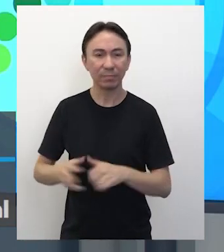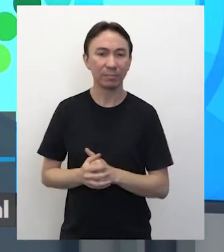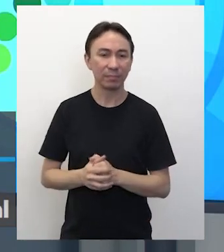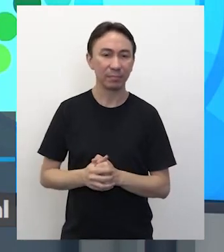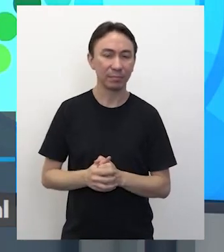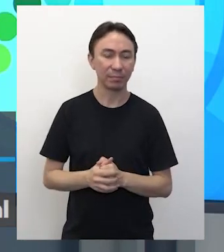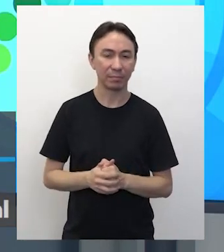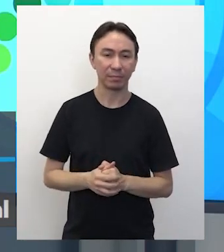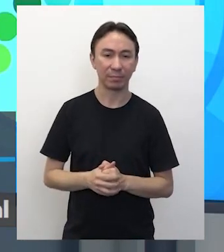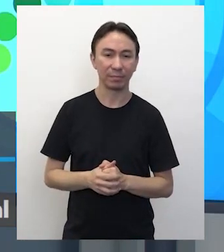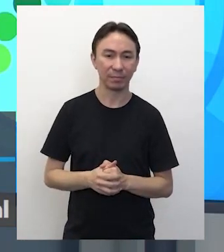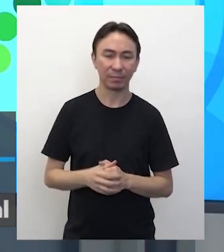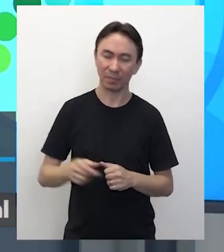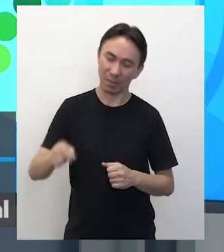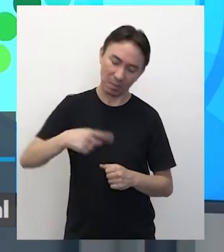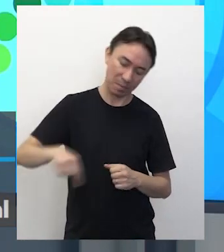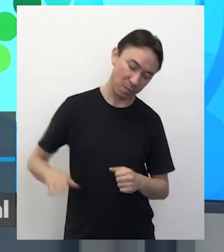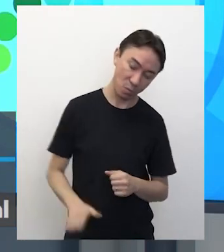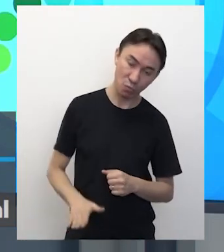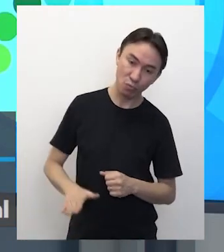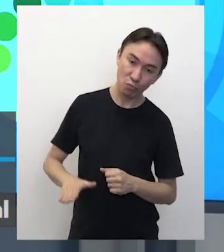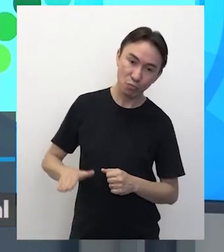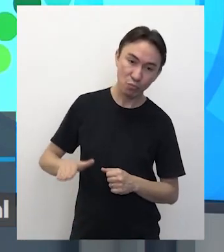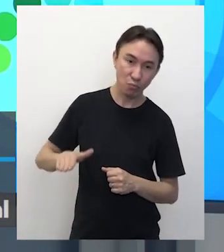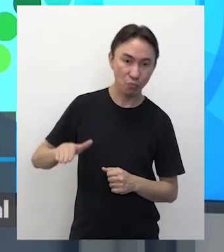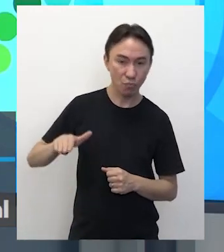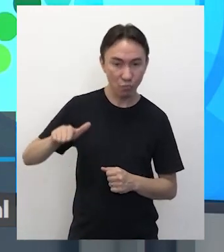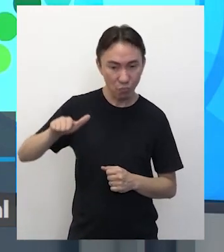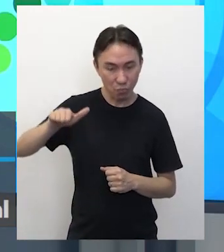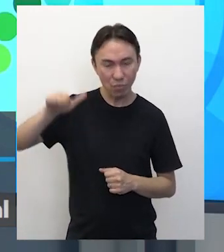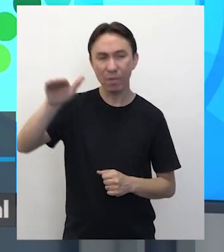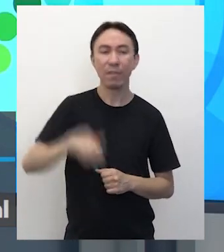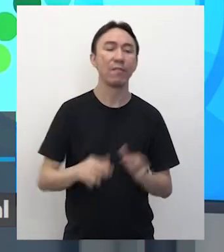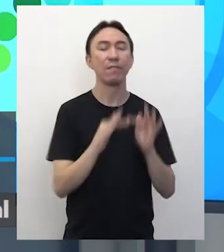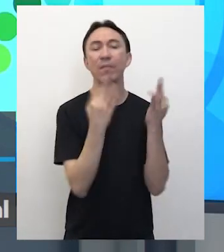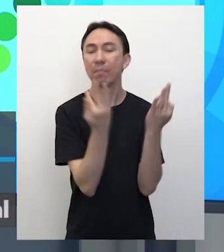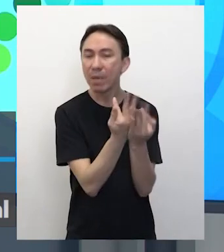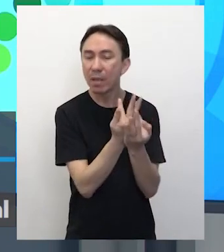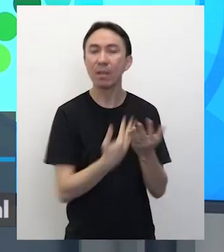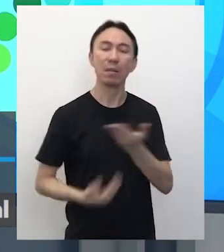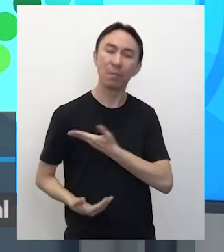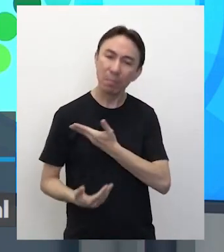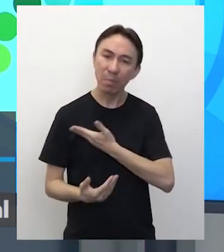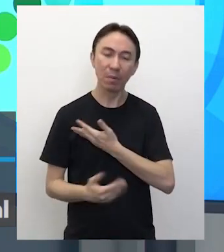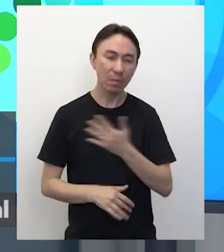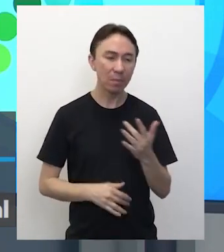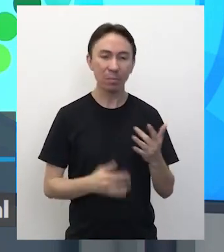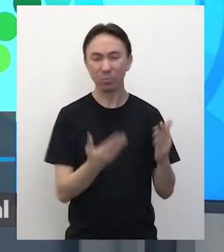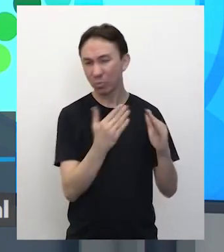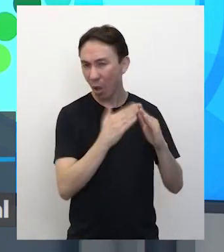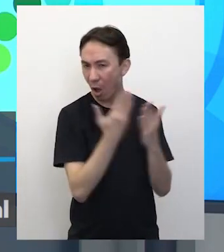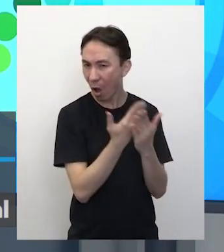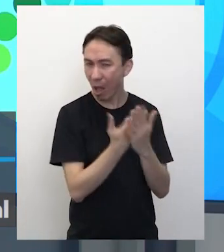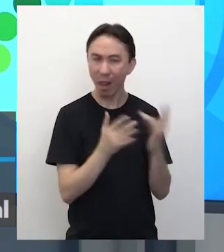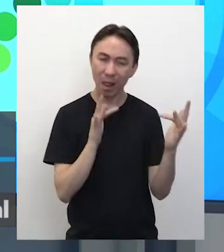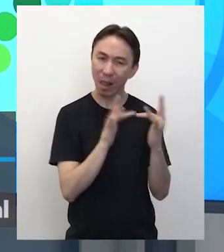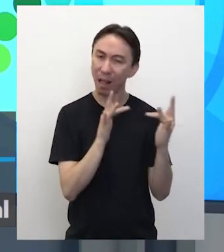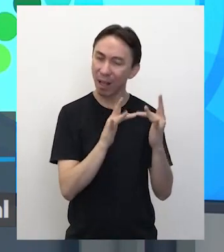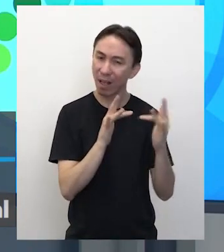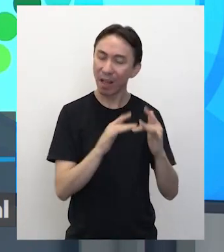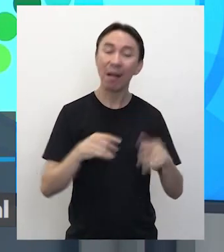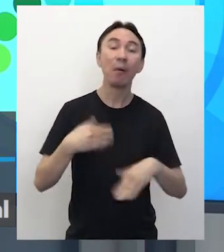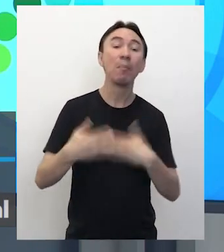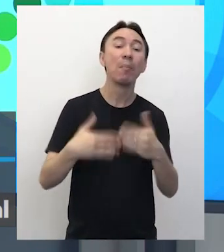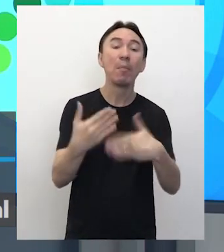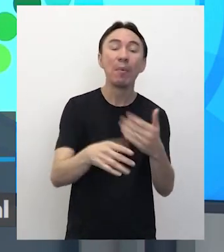é pequeno, né? E a gente tem contato com a nossa família, com os nossos amigos, com a escola, até quando a gente vai